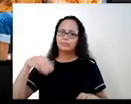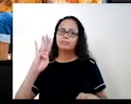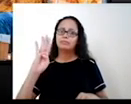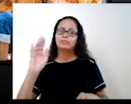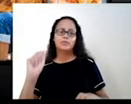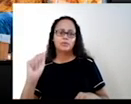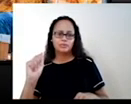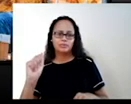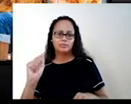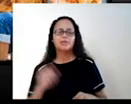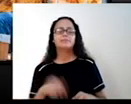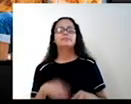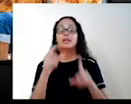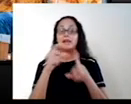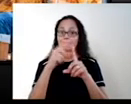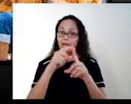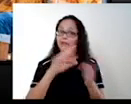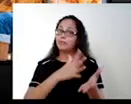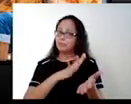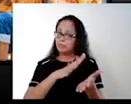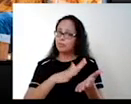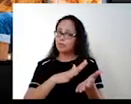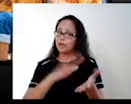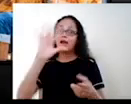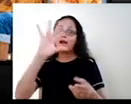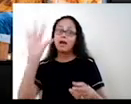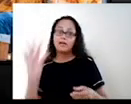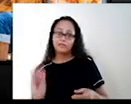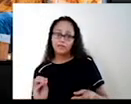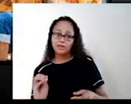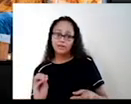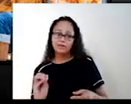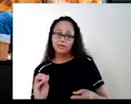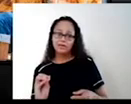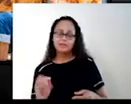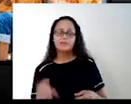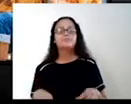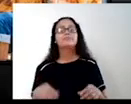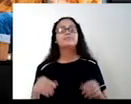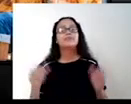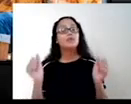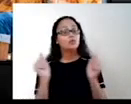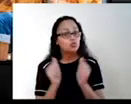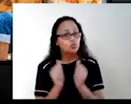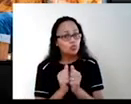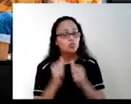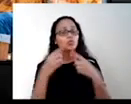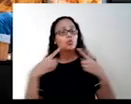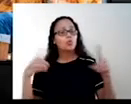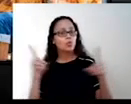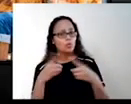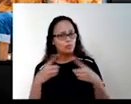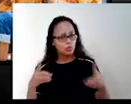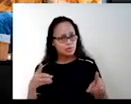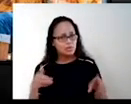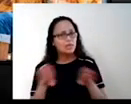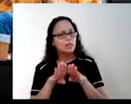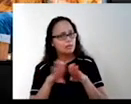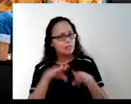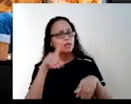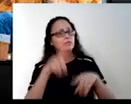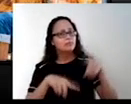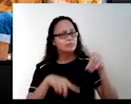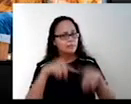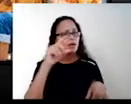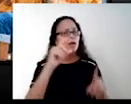né? A palavra batucar é africana. Então nota que junto com a música, uns instrumentos,